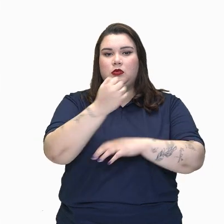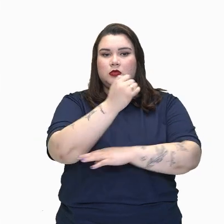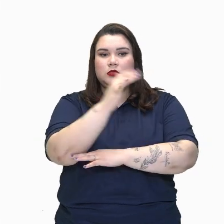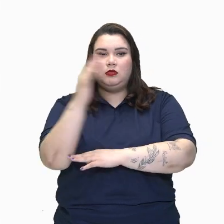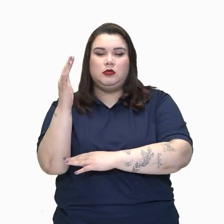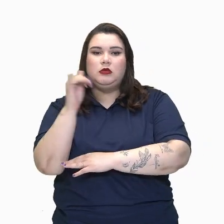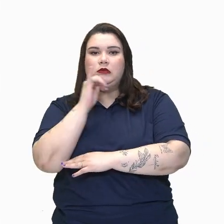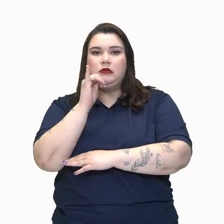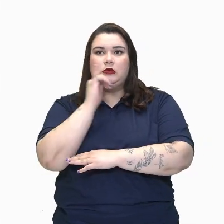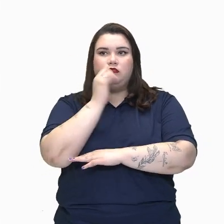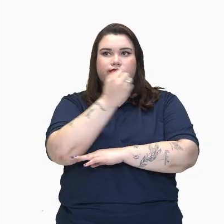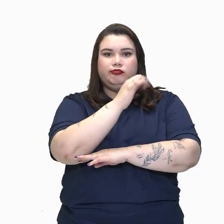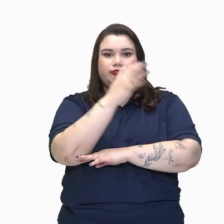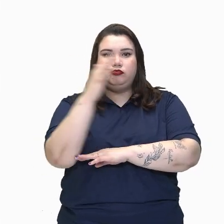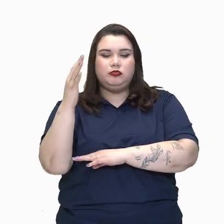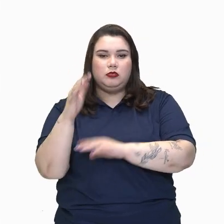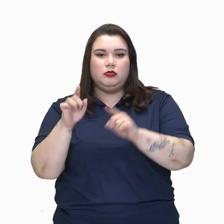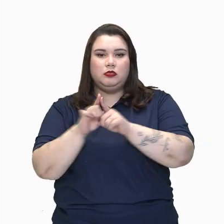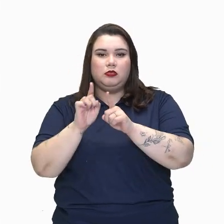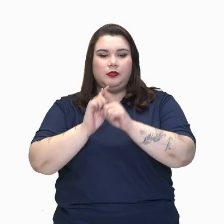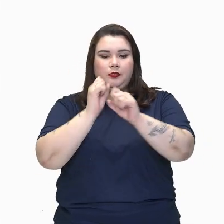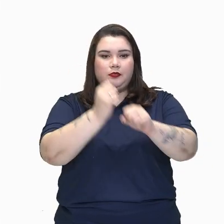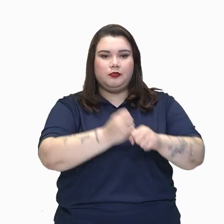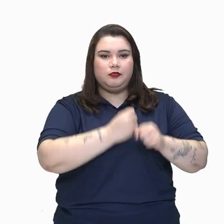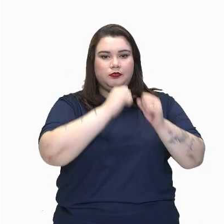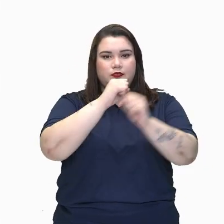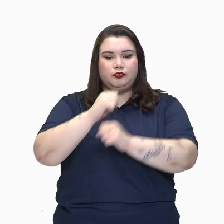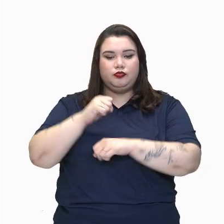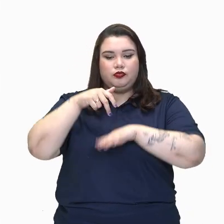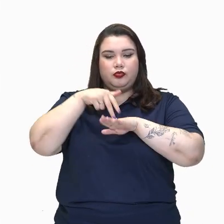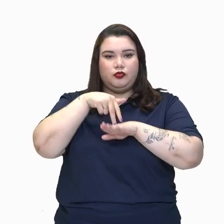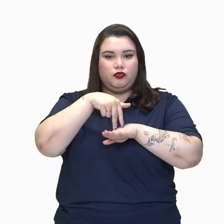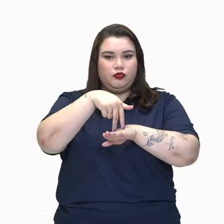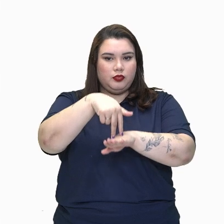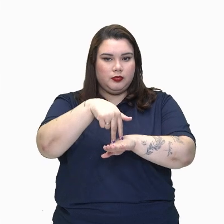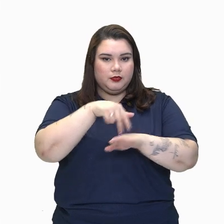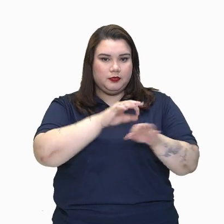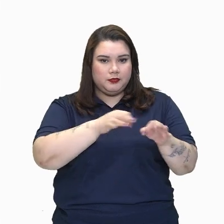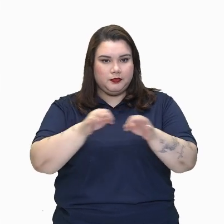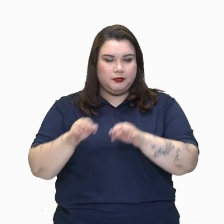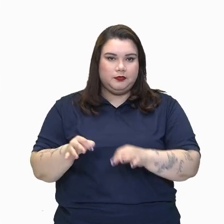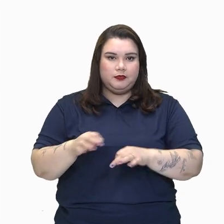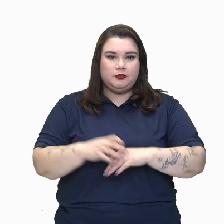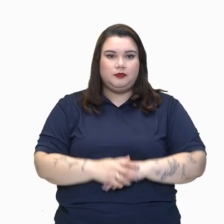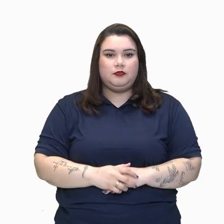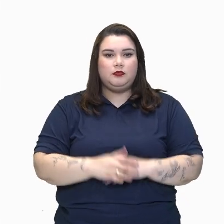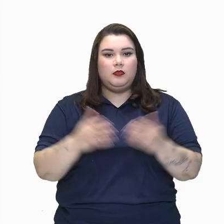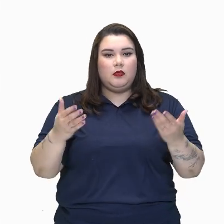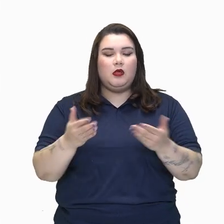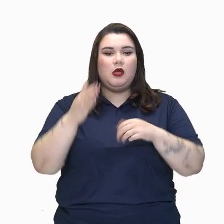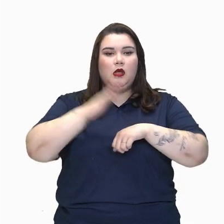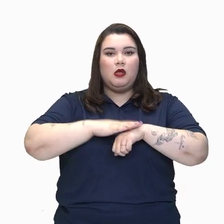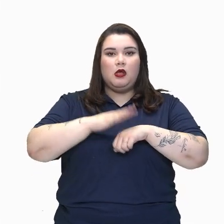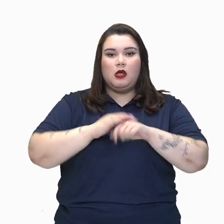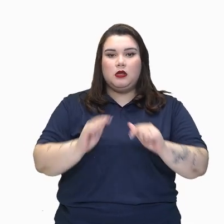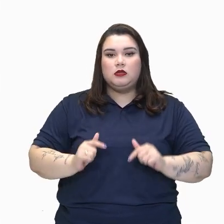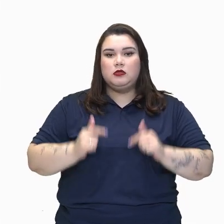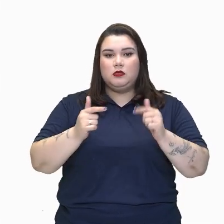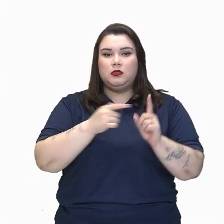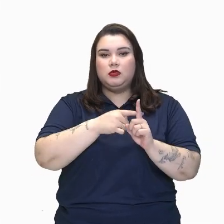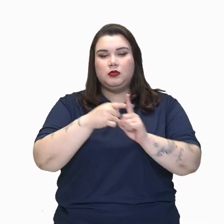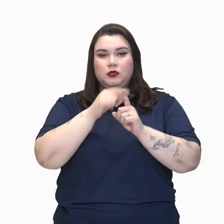natural, arvorismo, stand-up paddle, né? SUP, né? Também como é chamado. Iniciativas positivas